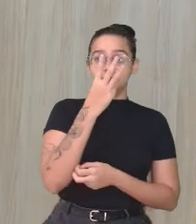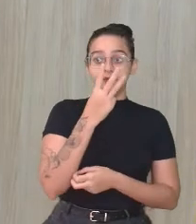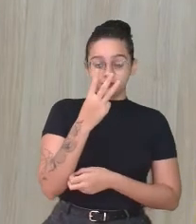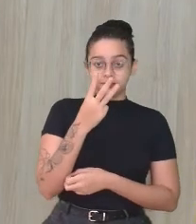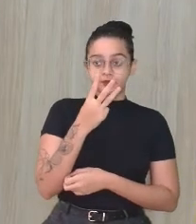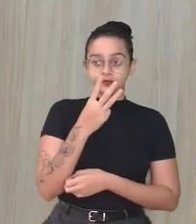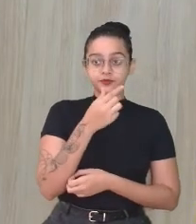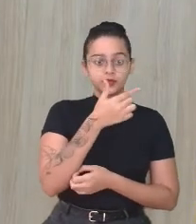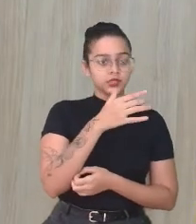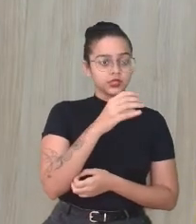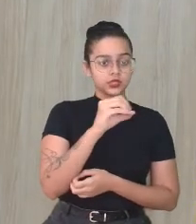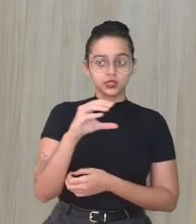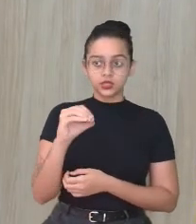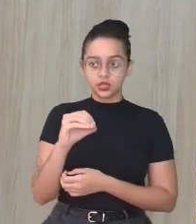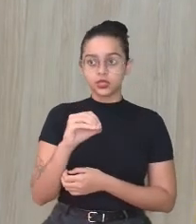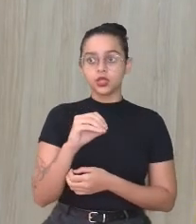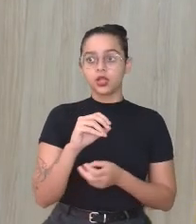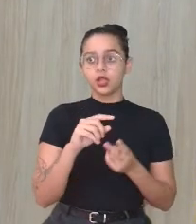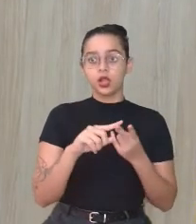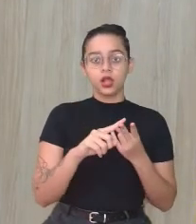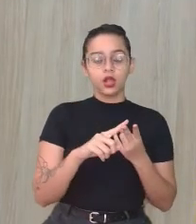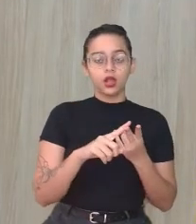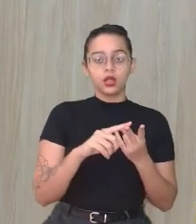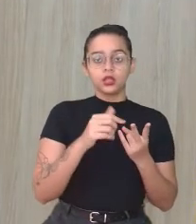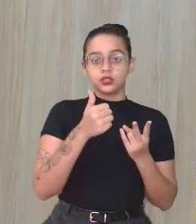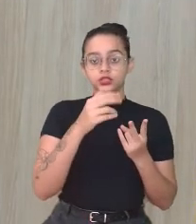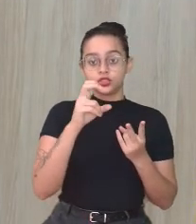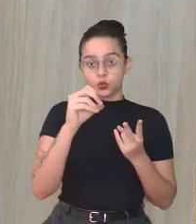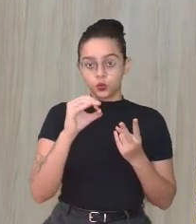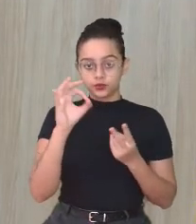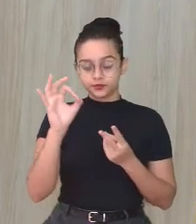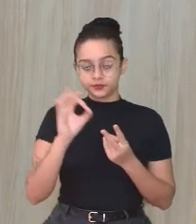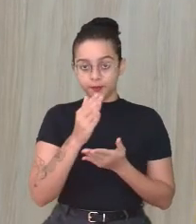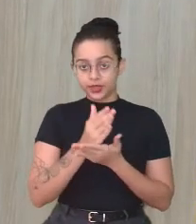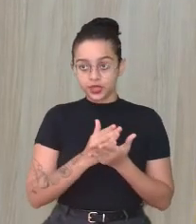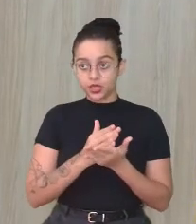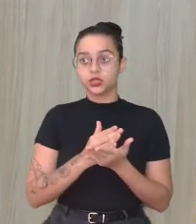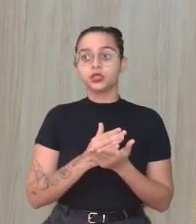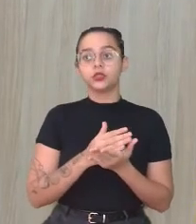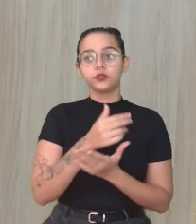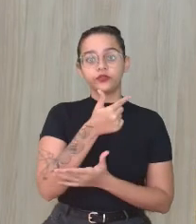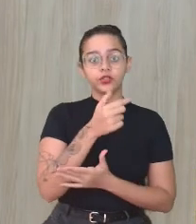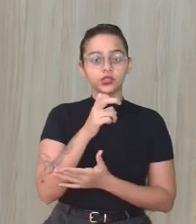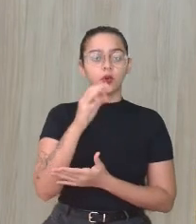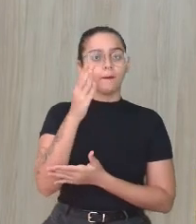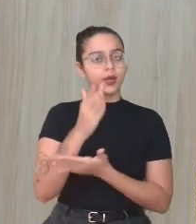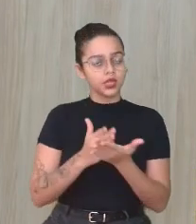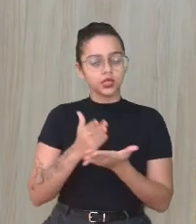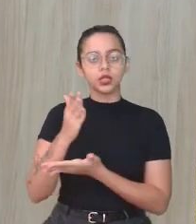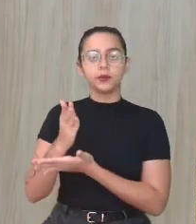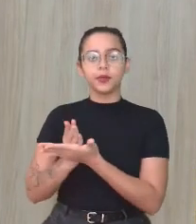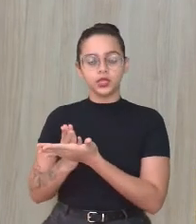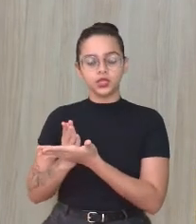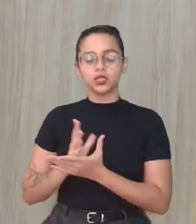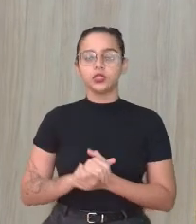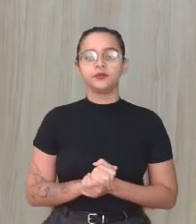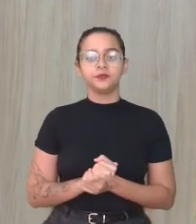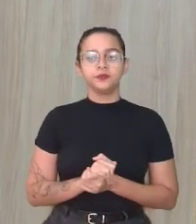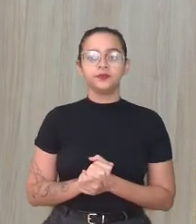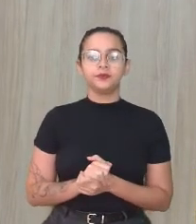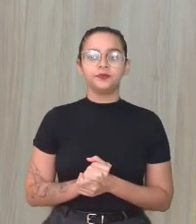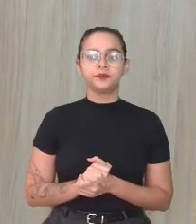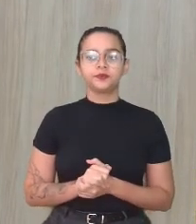ali saíram bem rápido, né? Ou seja, 100% é todo, 50% metade, 25% metade